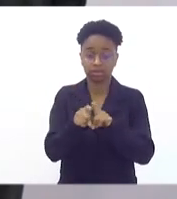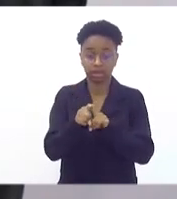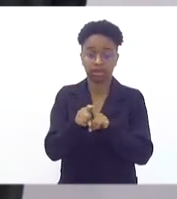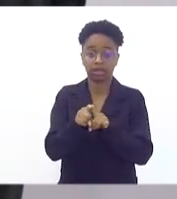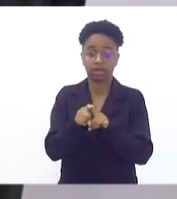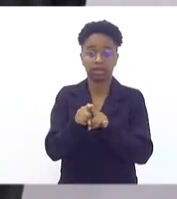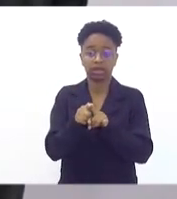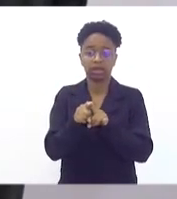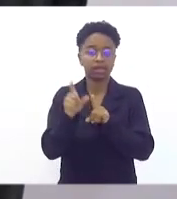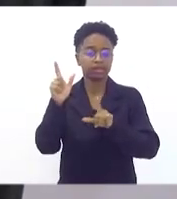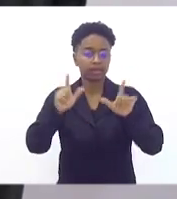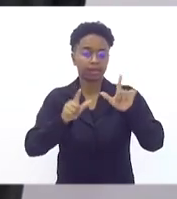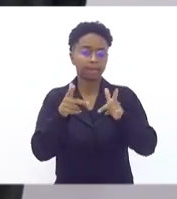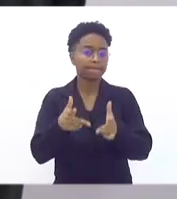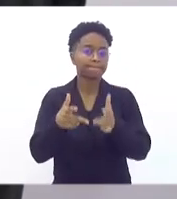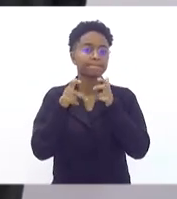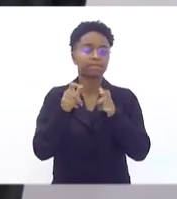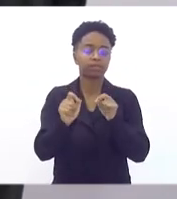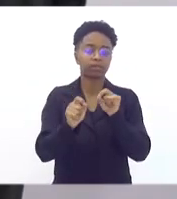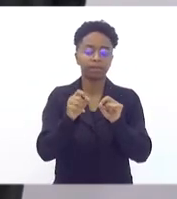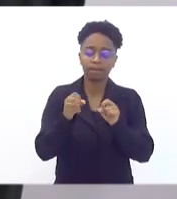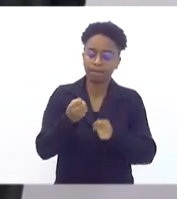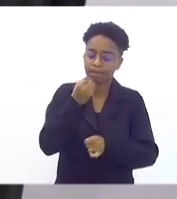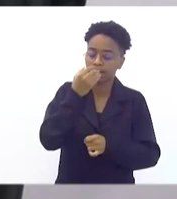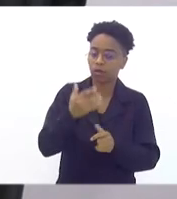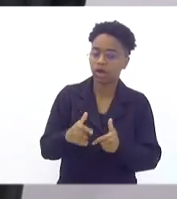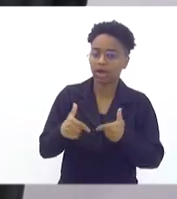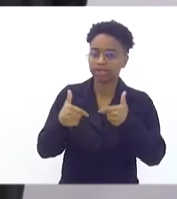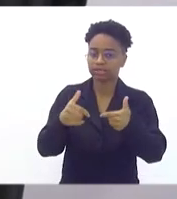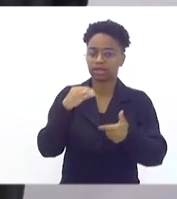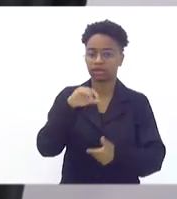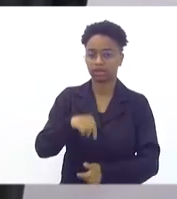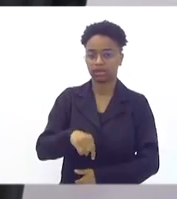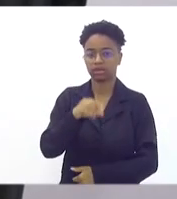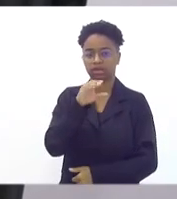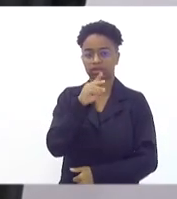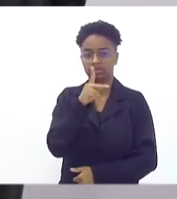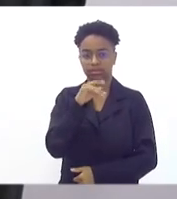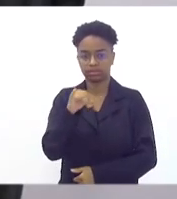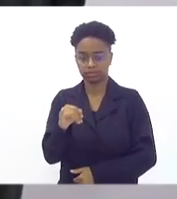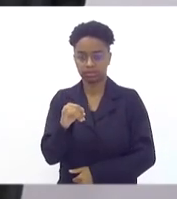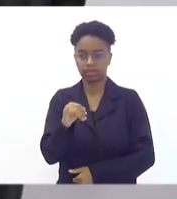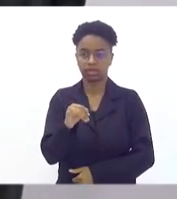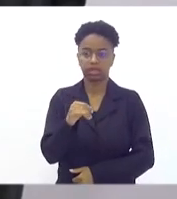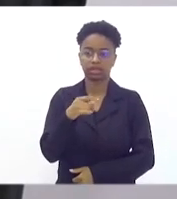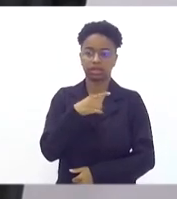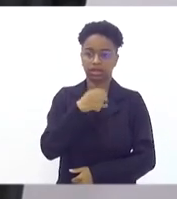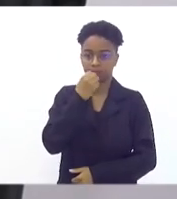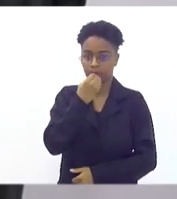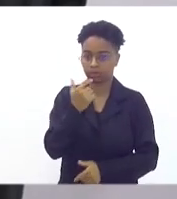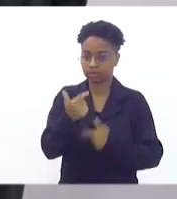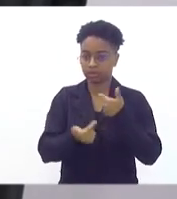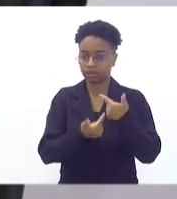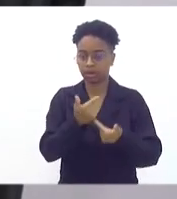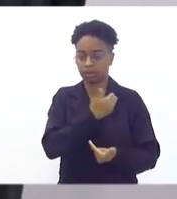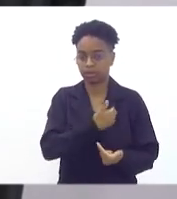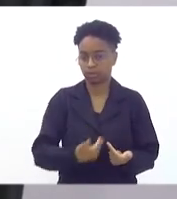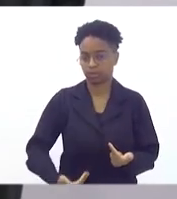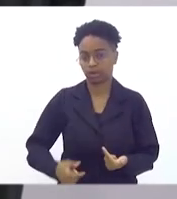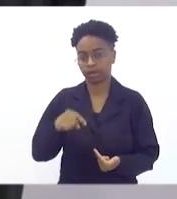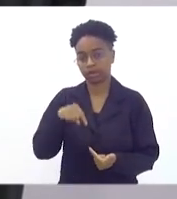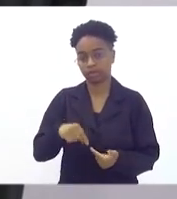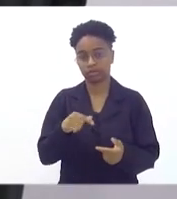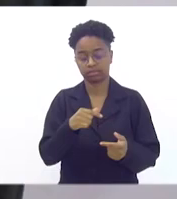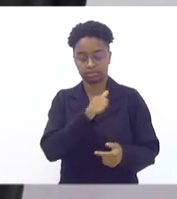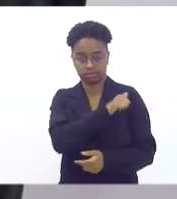como um bom gesto dessa CPI na aferição dos resultados esperados de bom serviços públicos Delegados no estado do Rio de Janeiro se